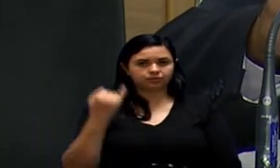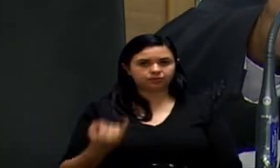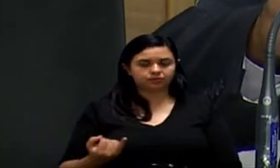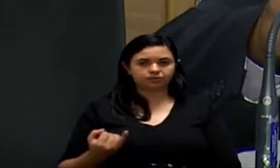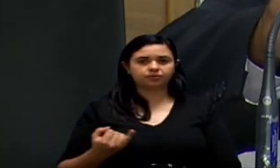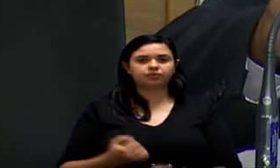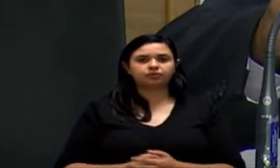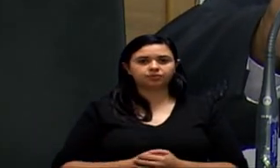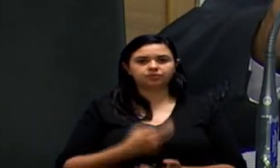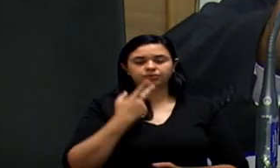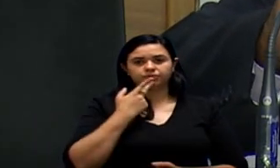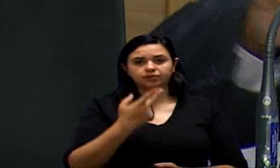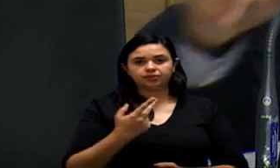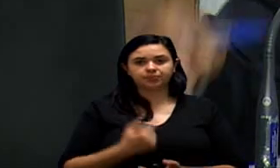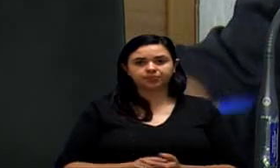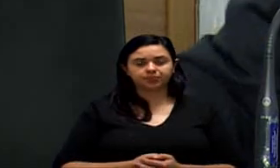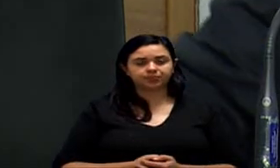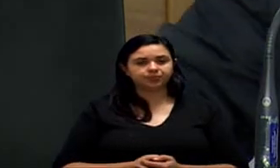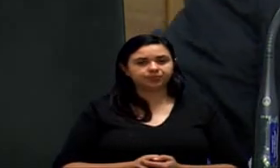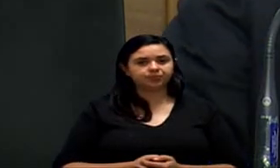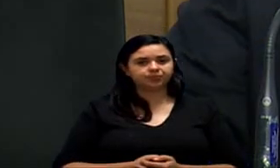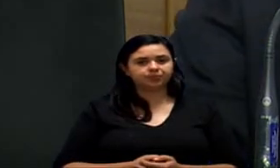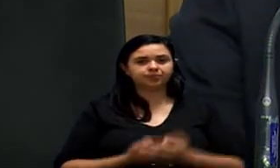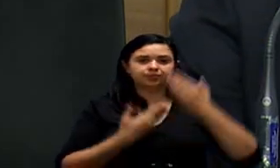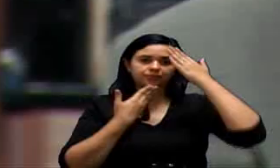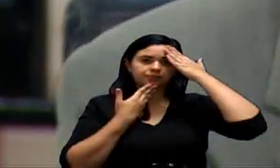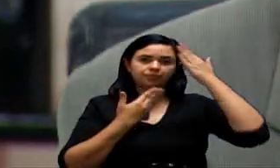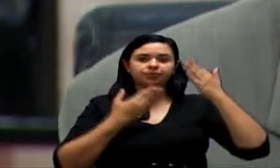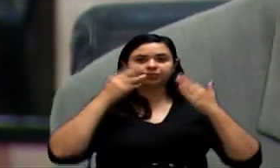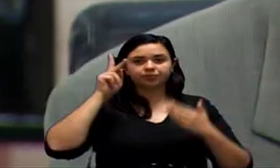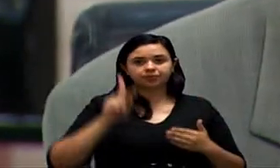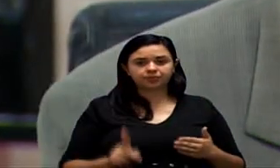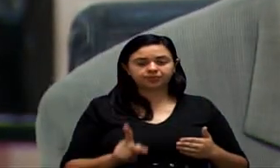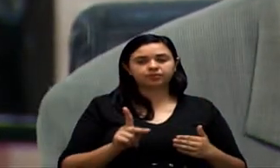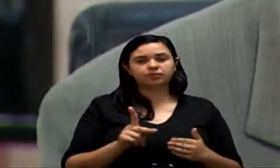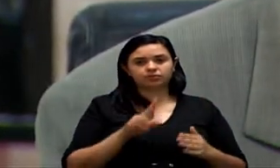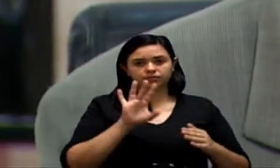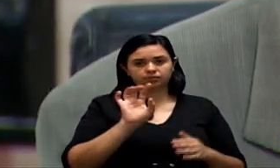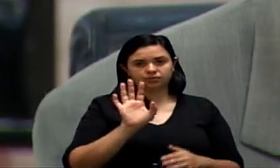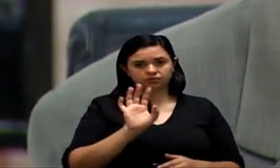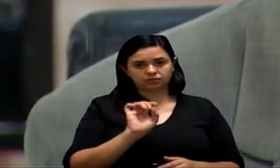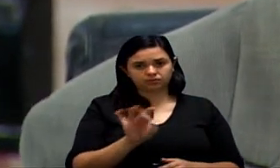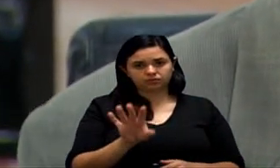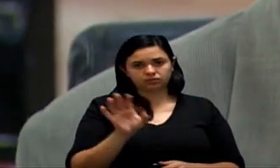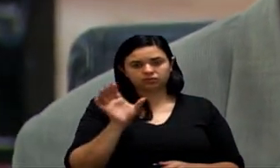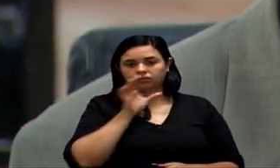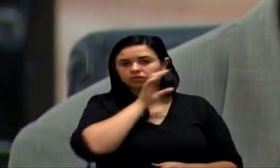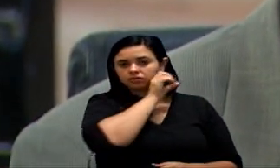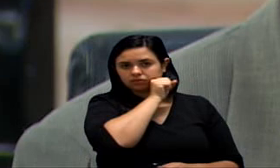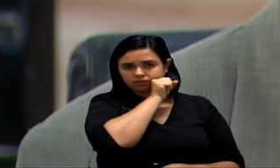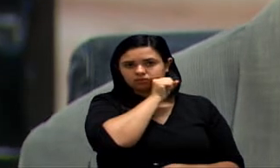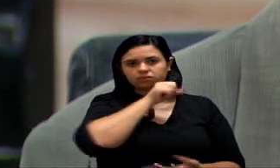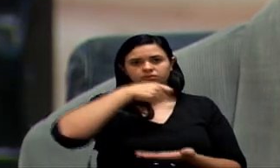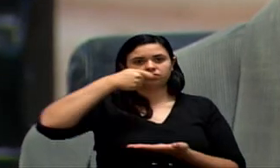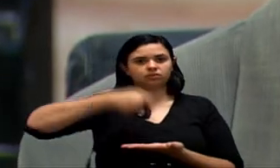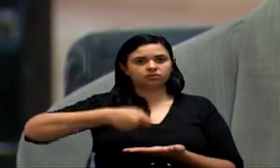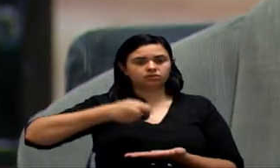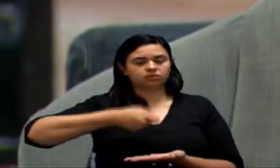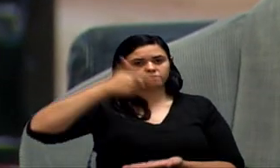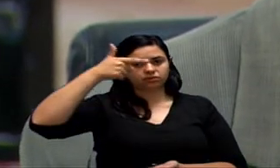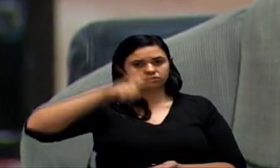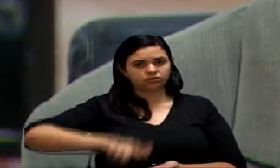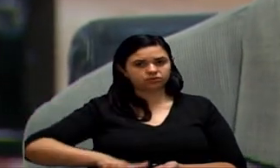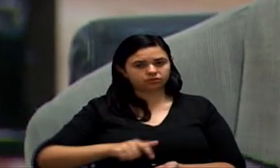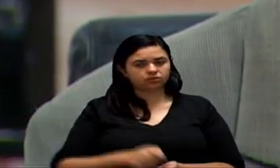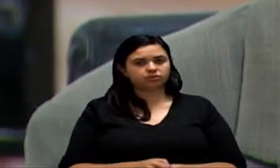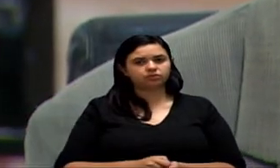entrar na hora do dia. Cristiano. Obrigado, senhor presidente. Só para rapidamente fazer aqui uma cobrança mais uma vez. Todos